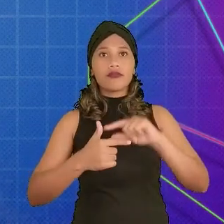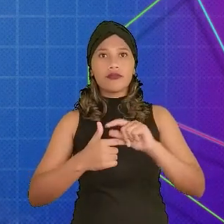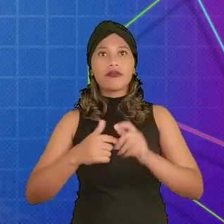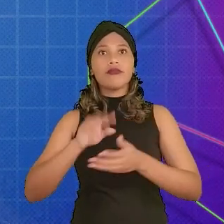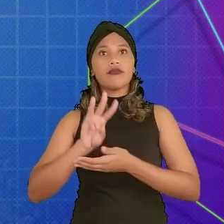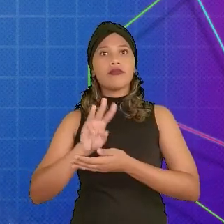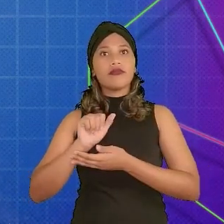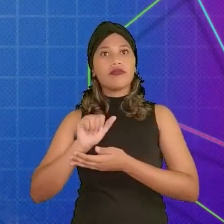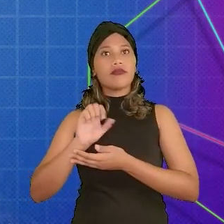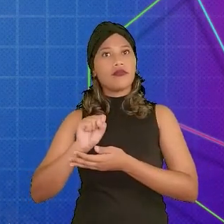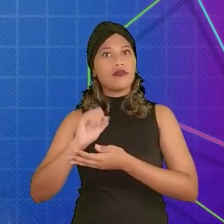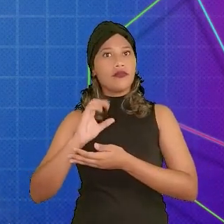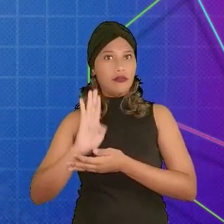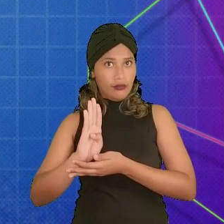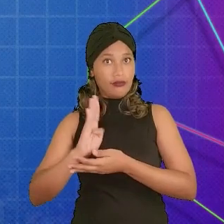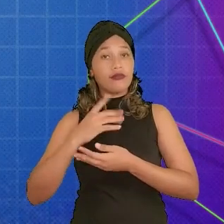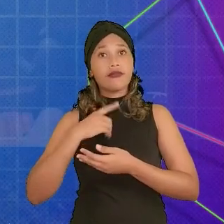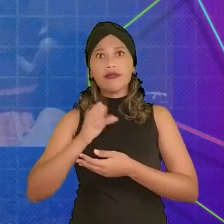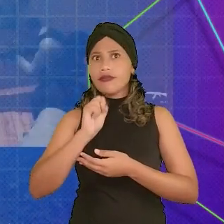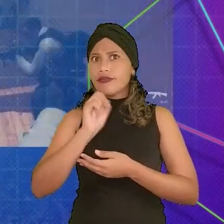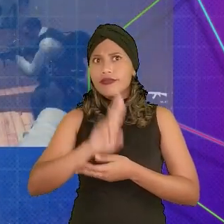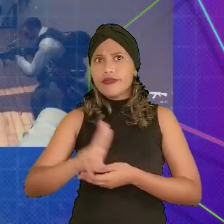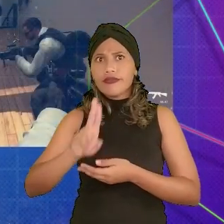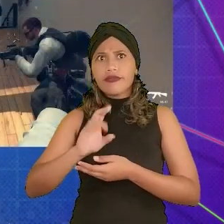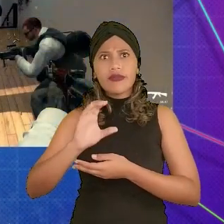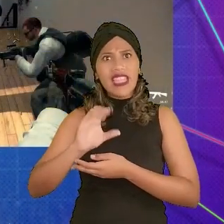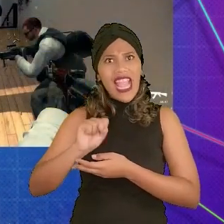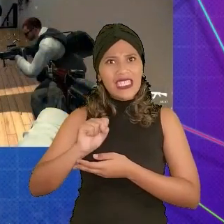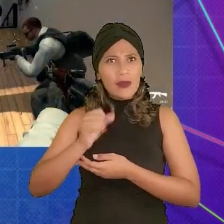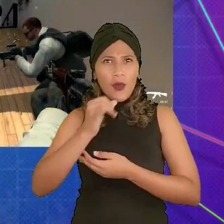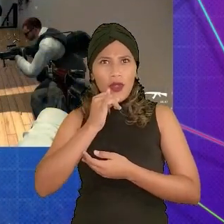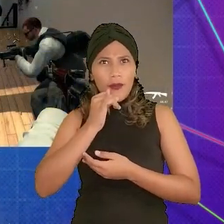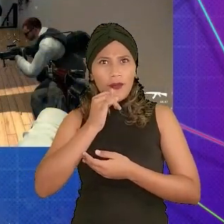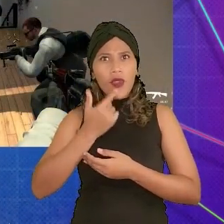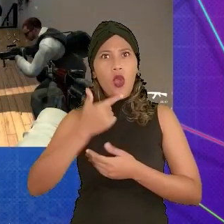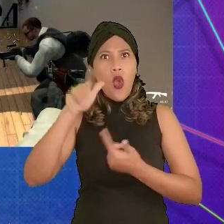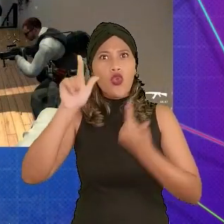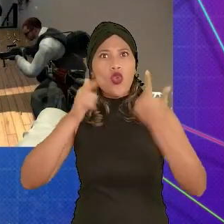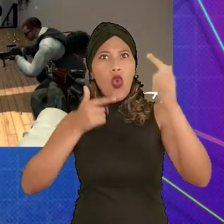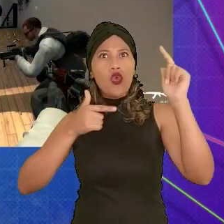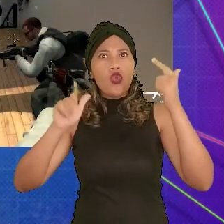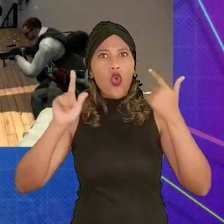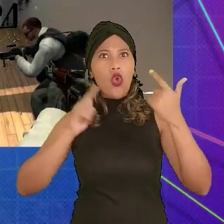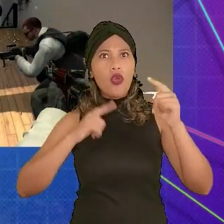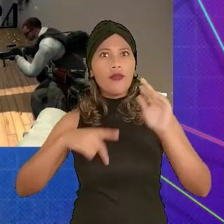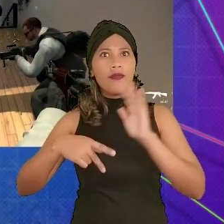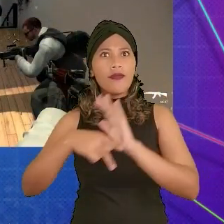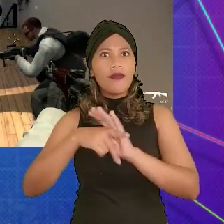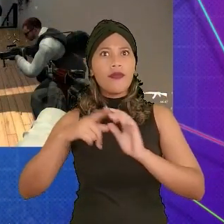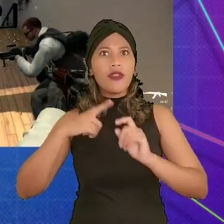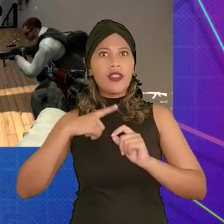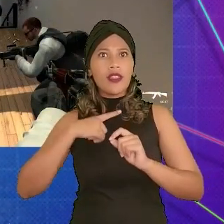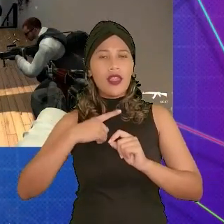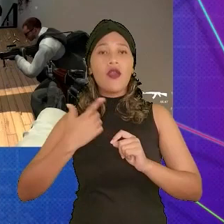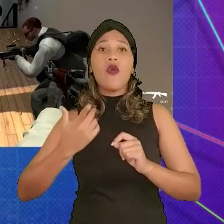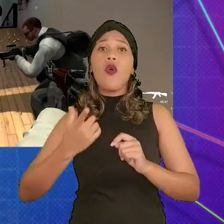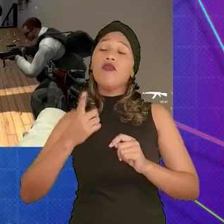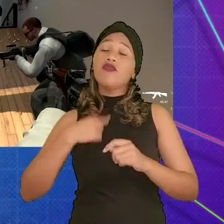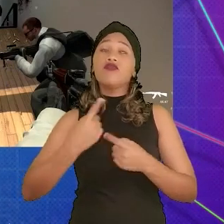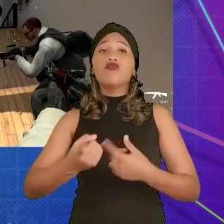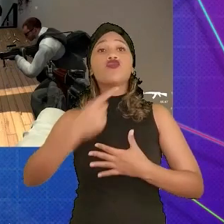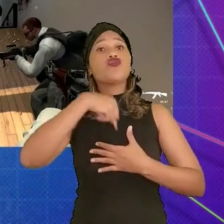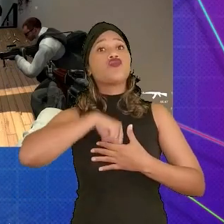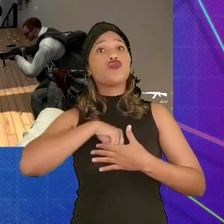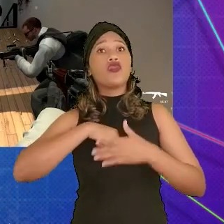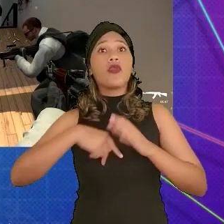em WASD. Se você jogou CS, por exemplo, e vai jogar outro jogo como o da série Call of Duty, é quase